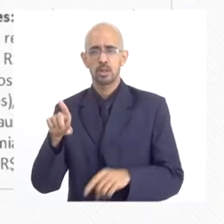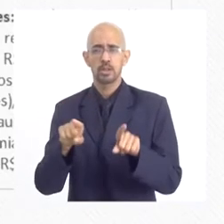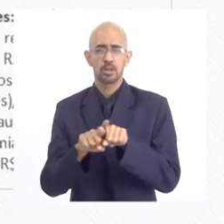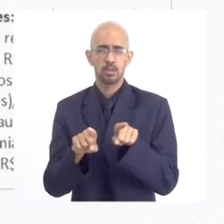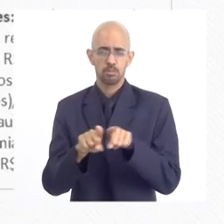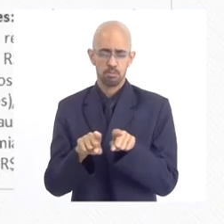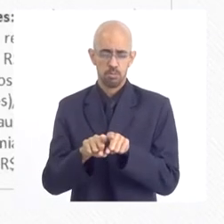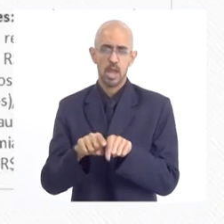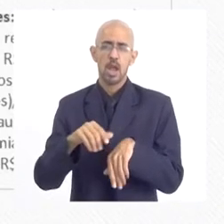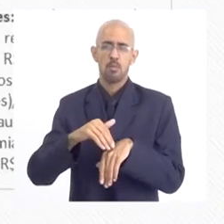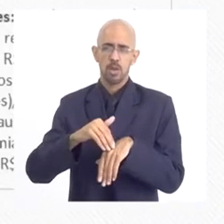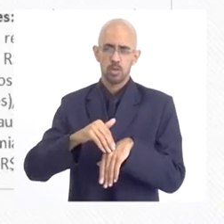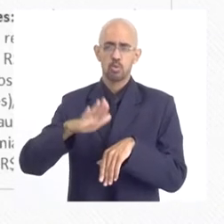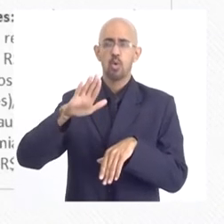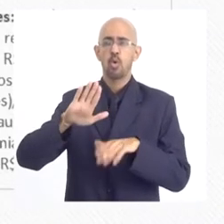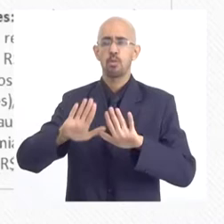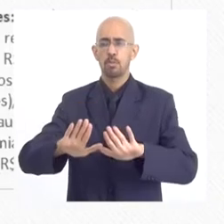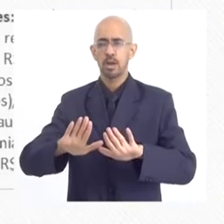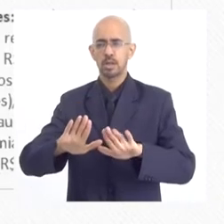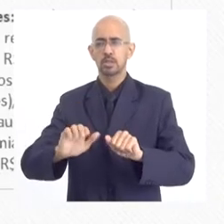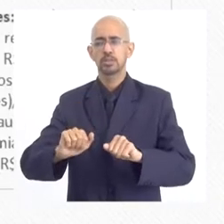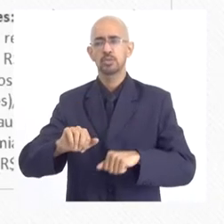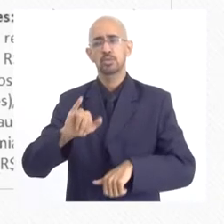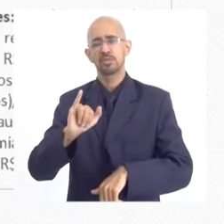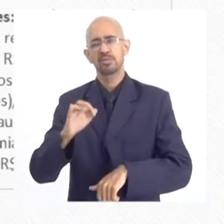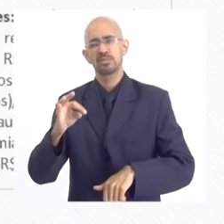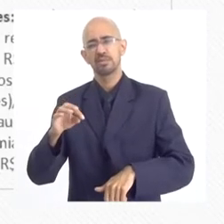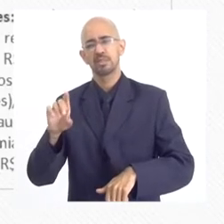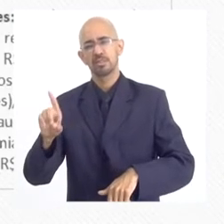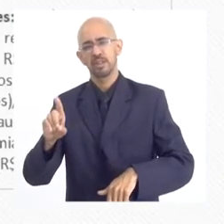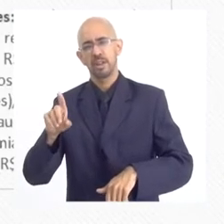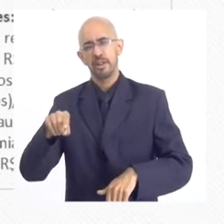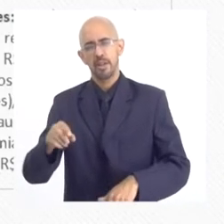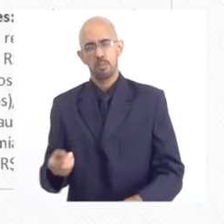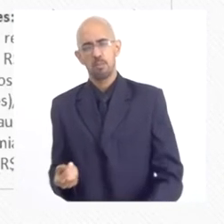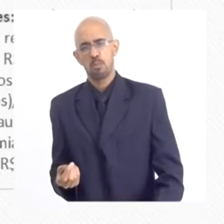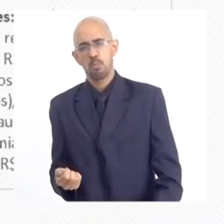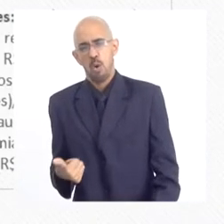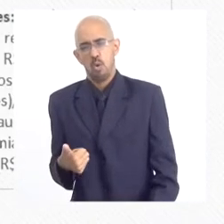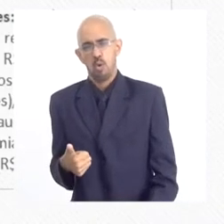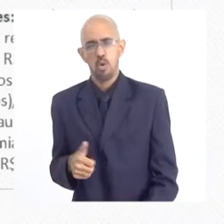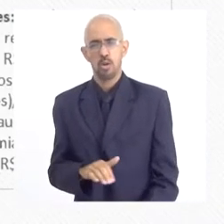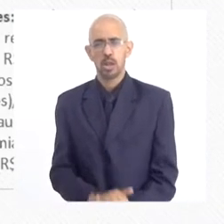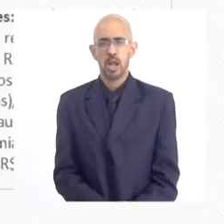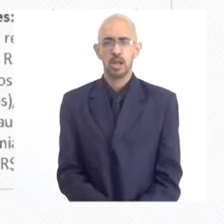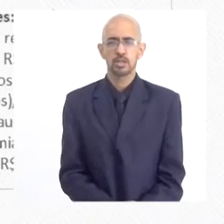ainda que o volume do ITD seja baixo. Então, a gente tem um crescimento das receitas